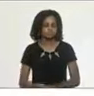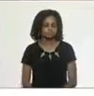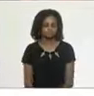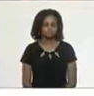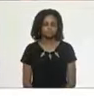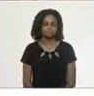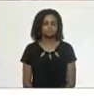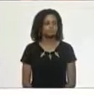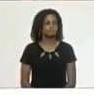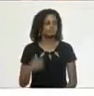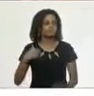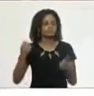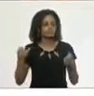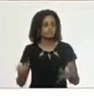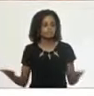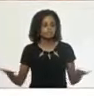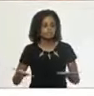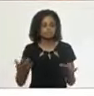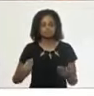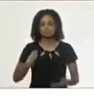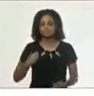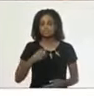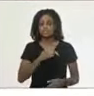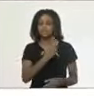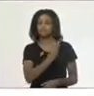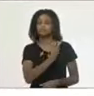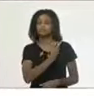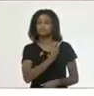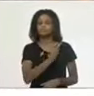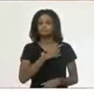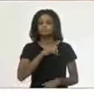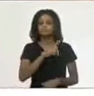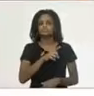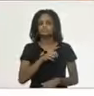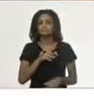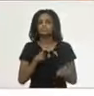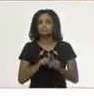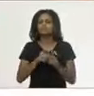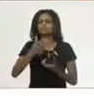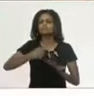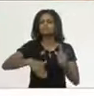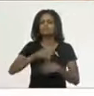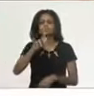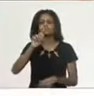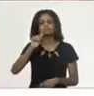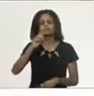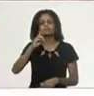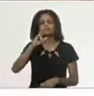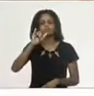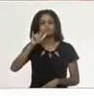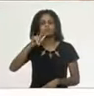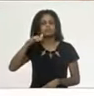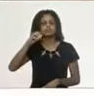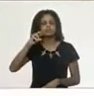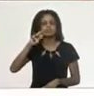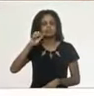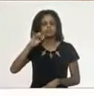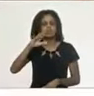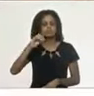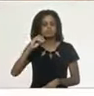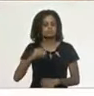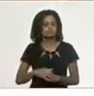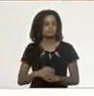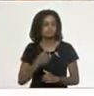Eu queria aqui registrar a presença do meu amigo, parceiro, e ser solidário a ele, Gabriel Monteiro, representante do MBL.